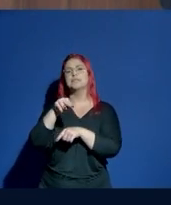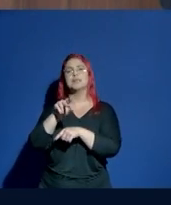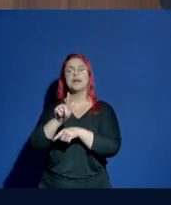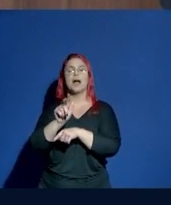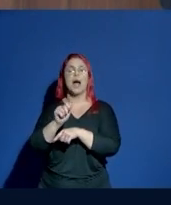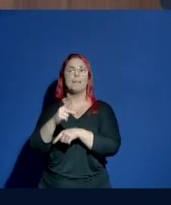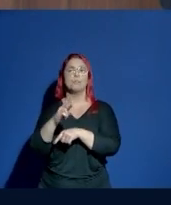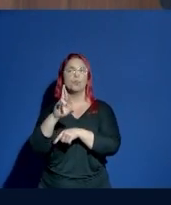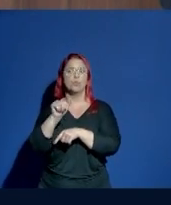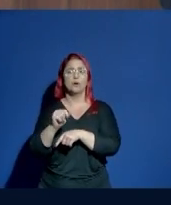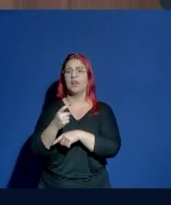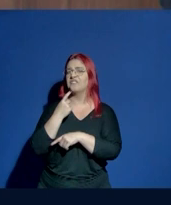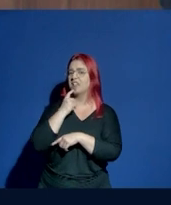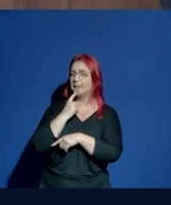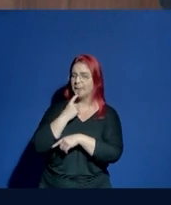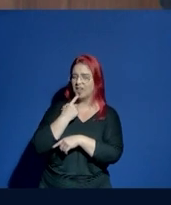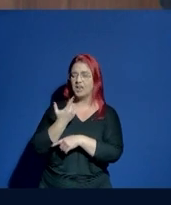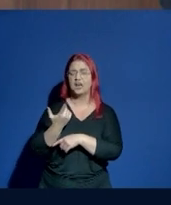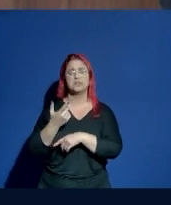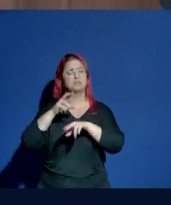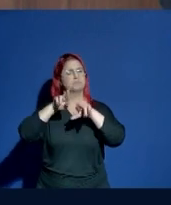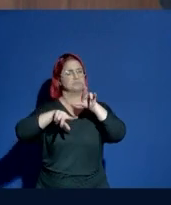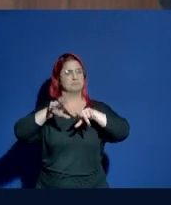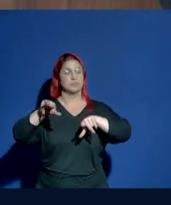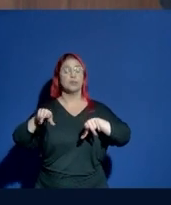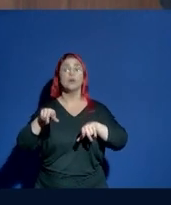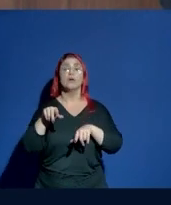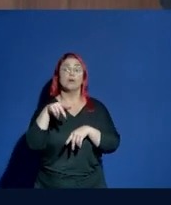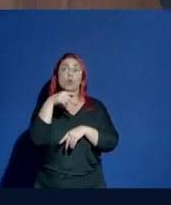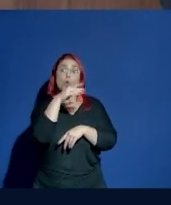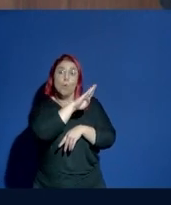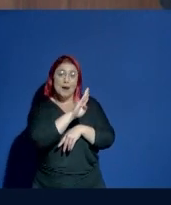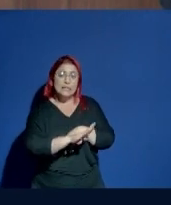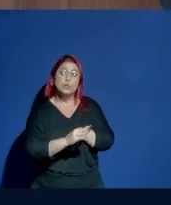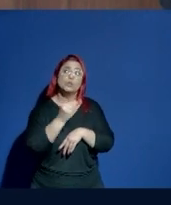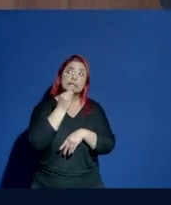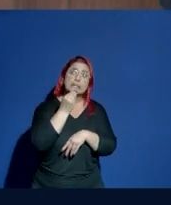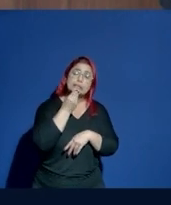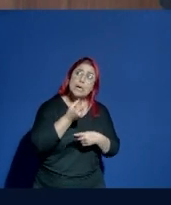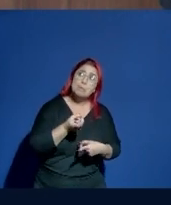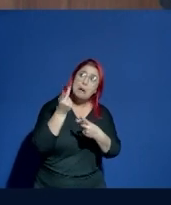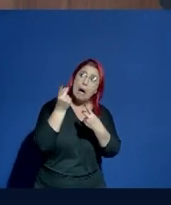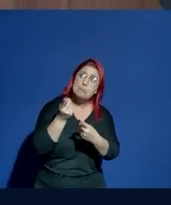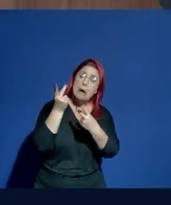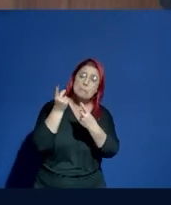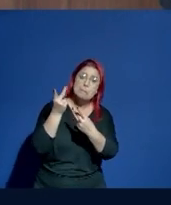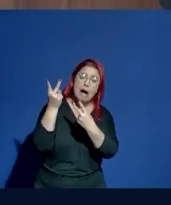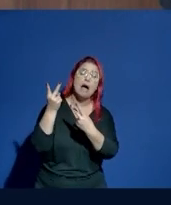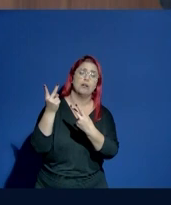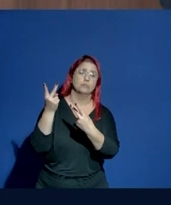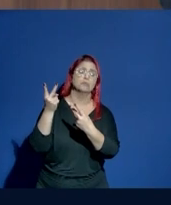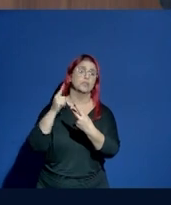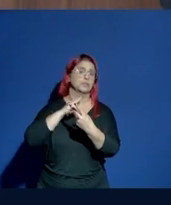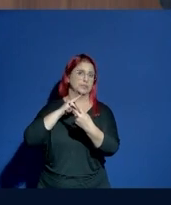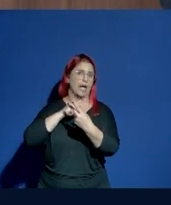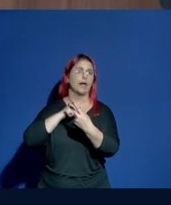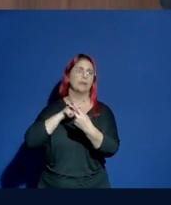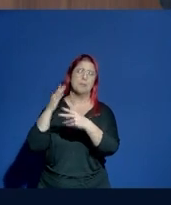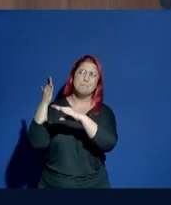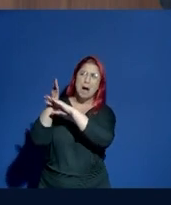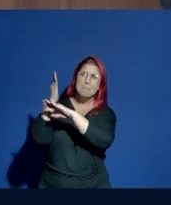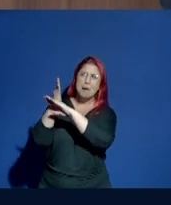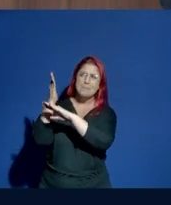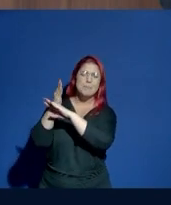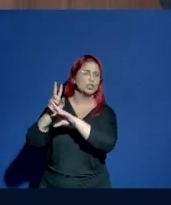Filipinas, enfim. E eu acho que o Brasil tem tentado, né, atingir esse mercado através de missões. Nós temos participado de todas